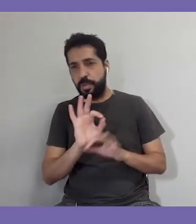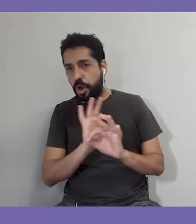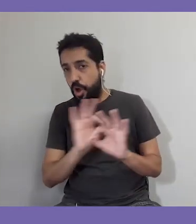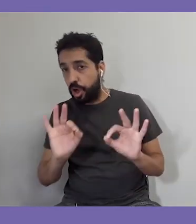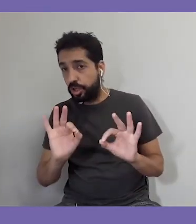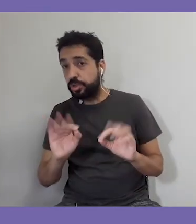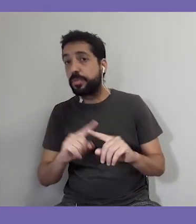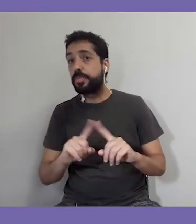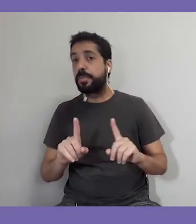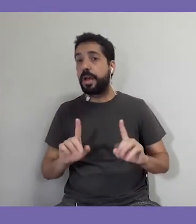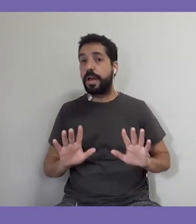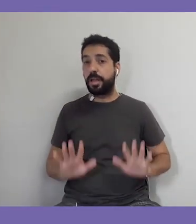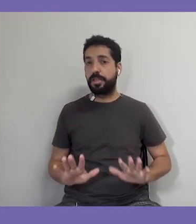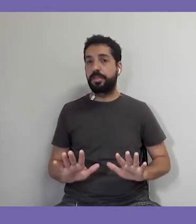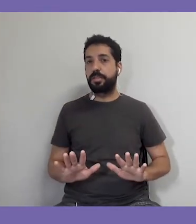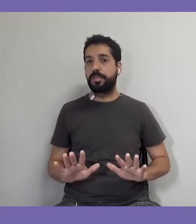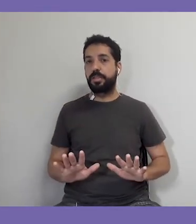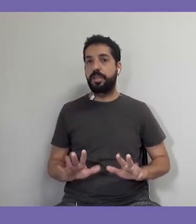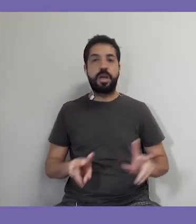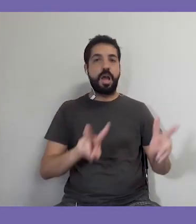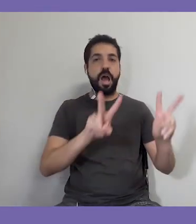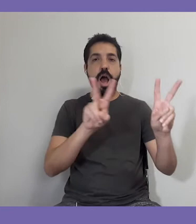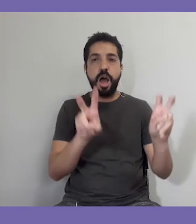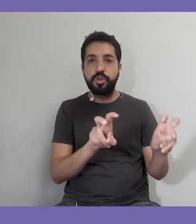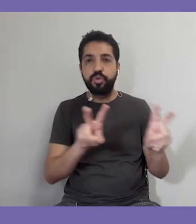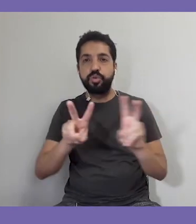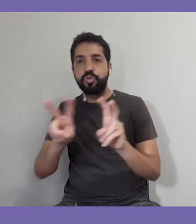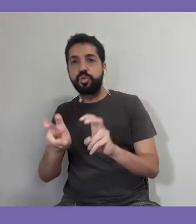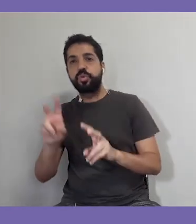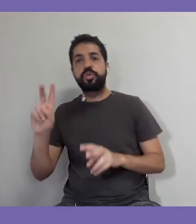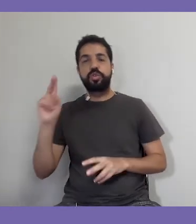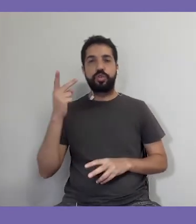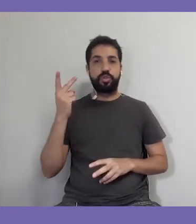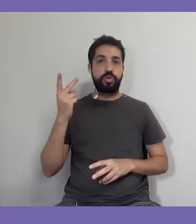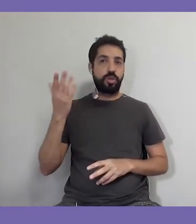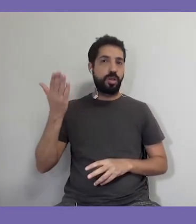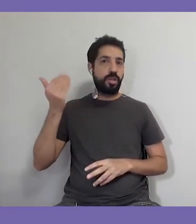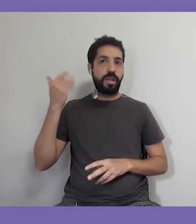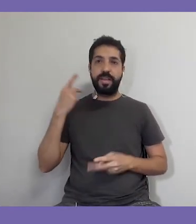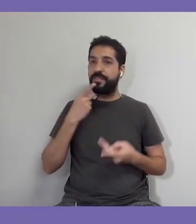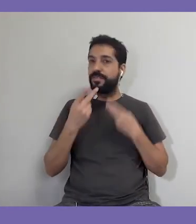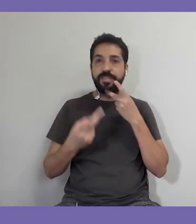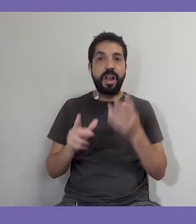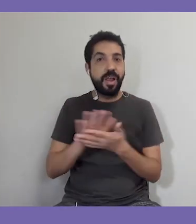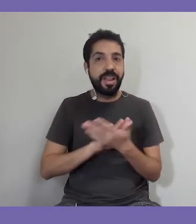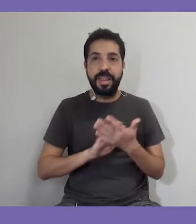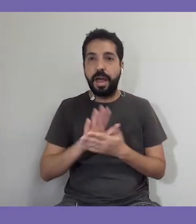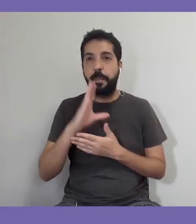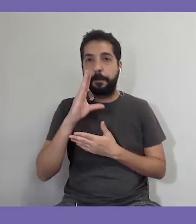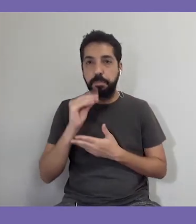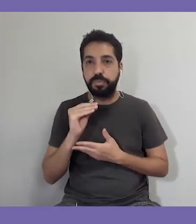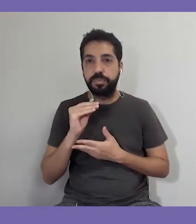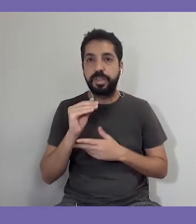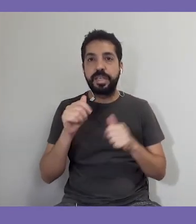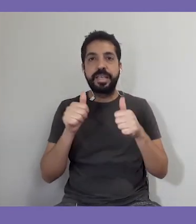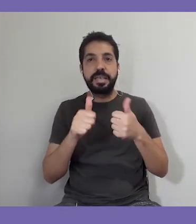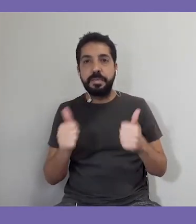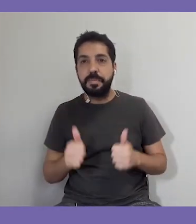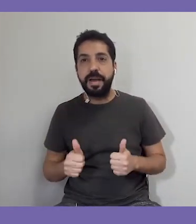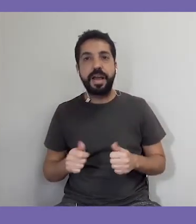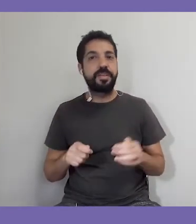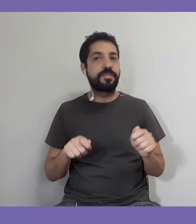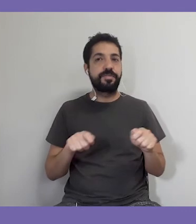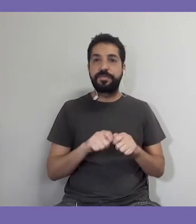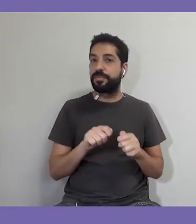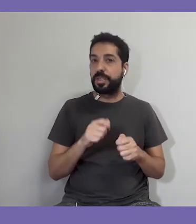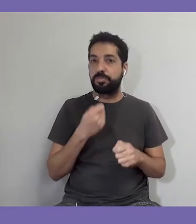filmes ótimos também, mas os assuntos, né, as histórias que a gente não ouviu ainda, as